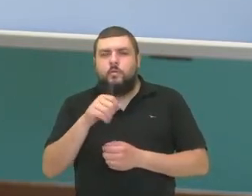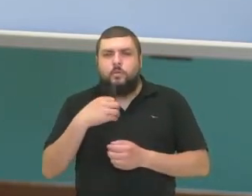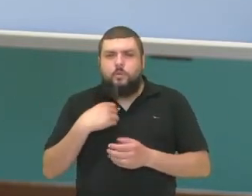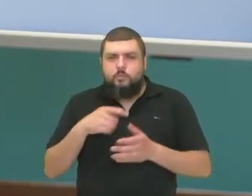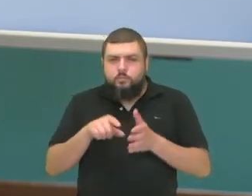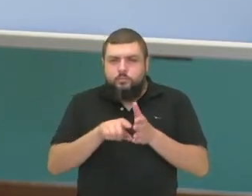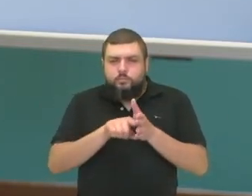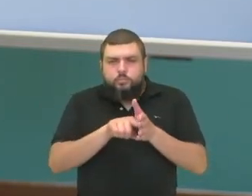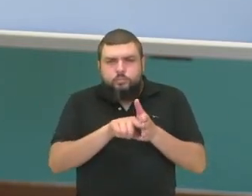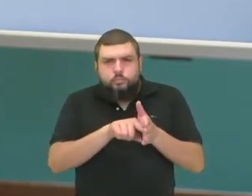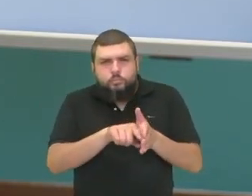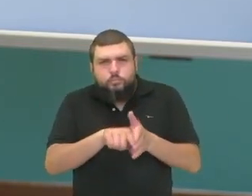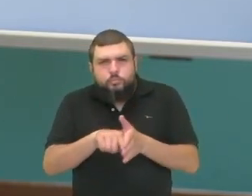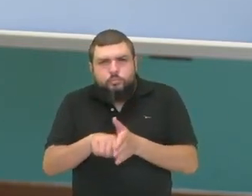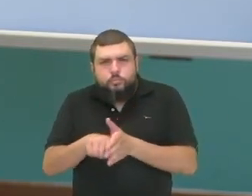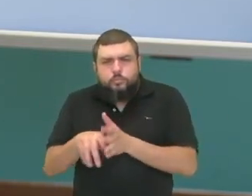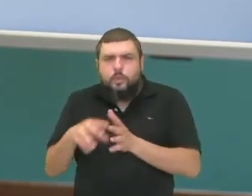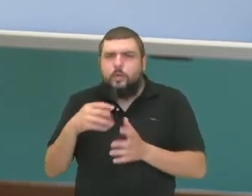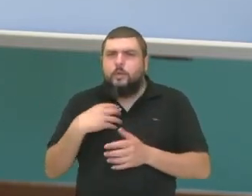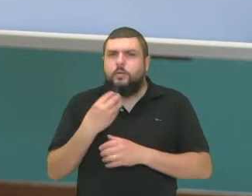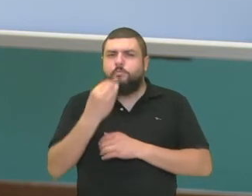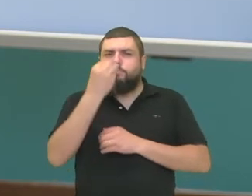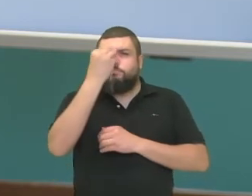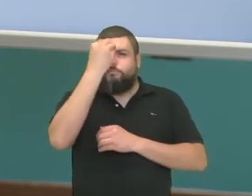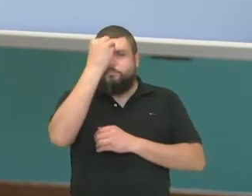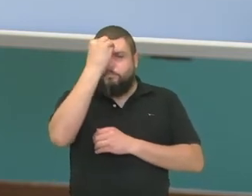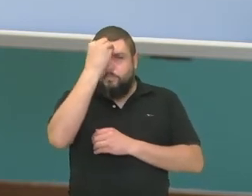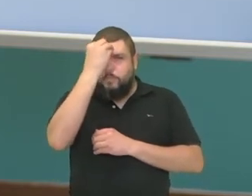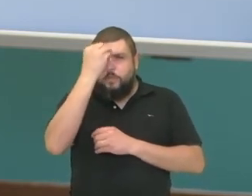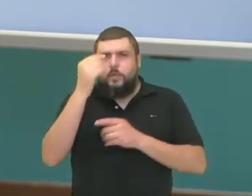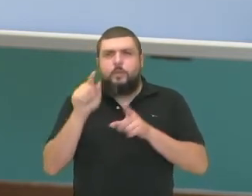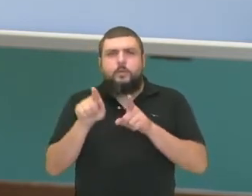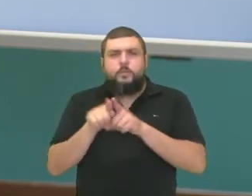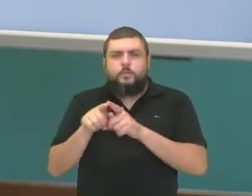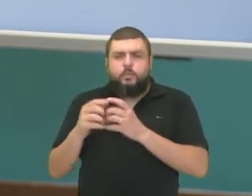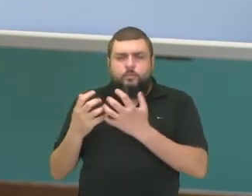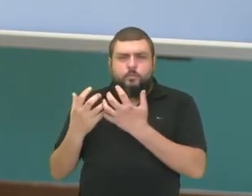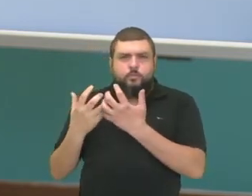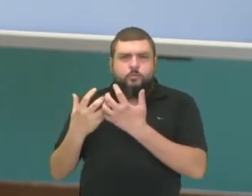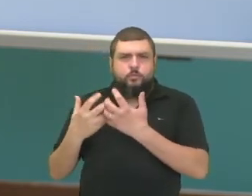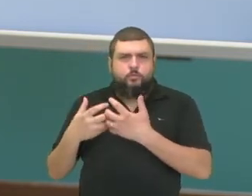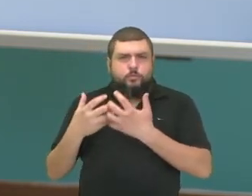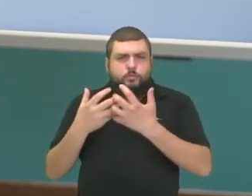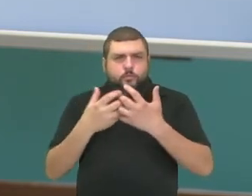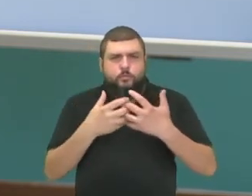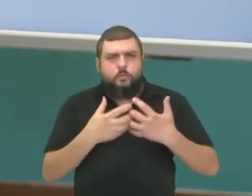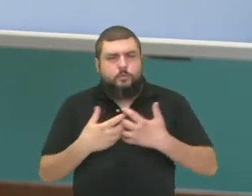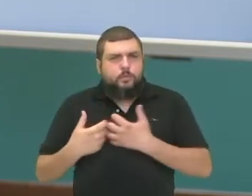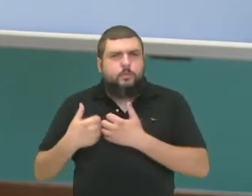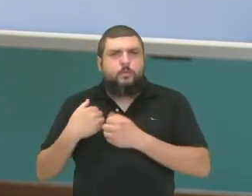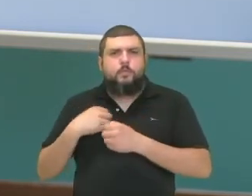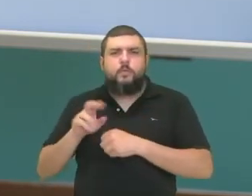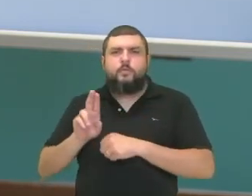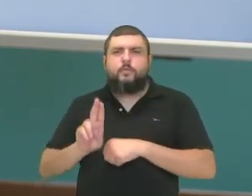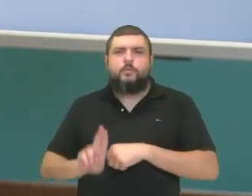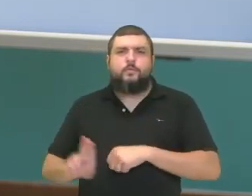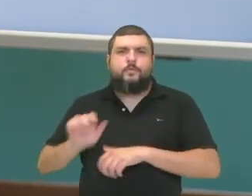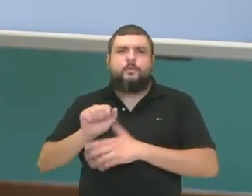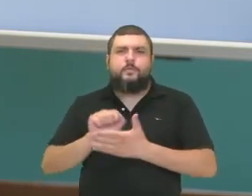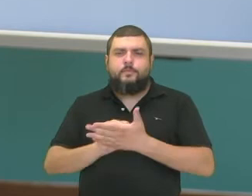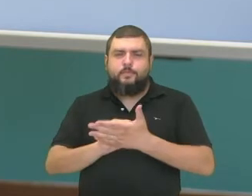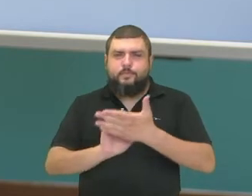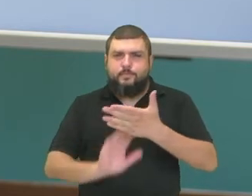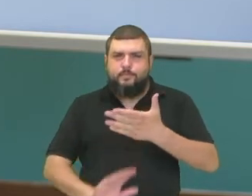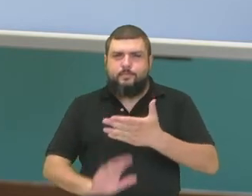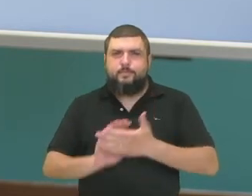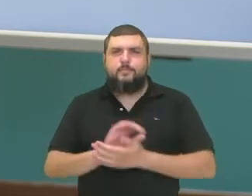vai metabolizar, você vai processar toda esta informação fazendo atividades.